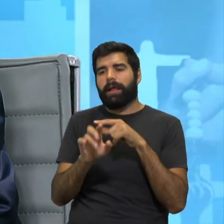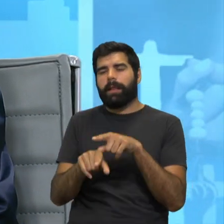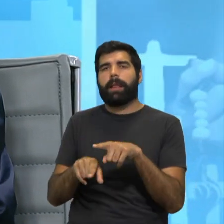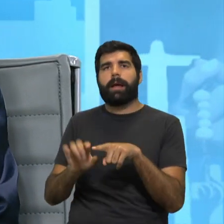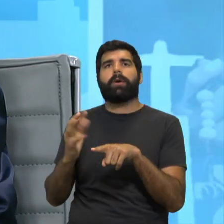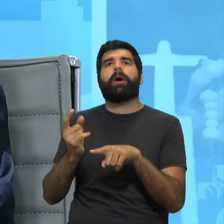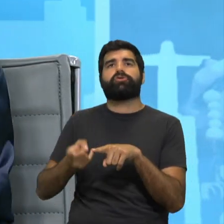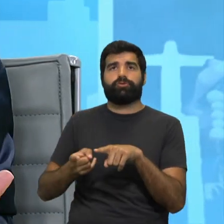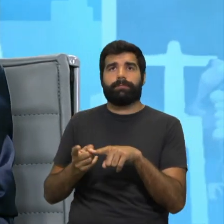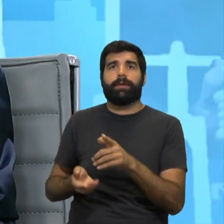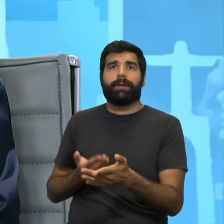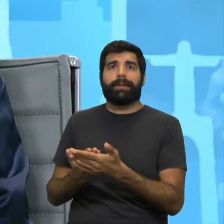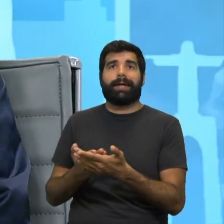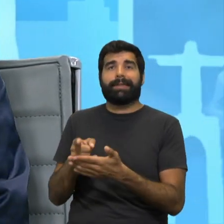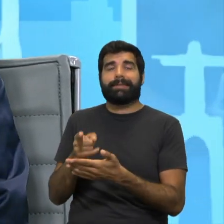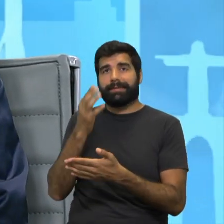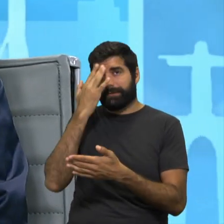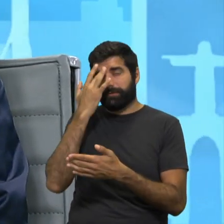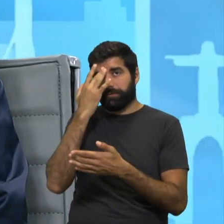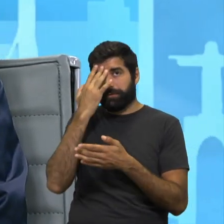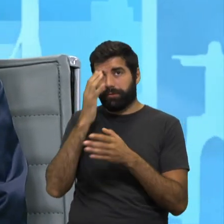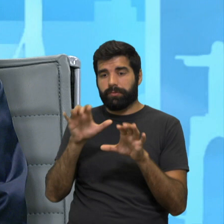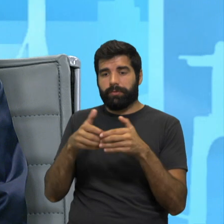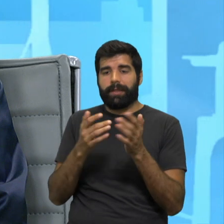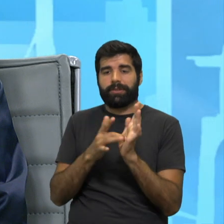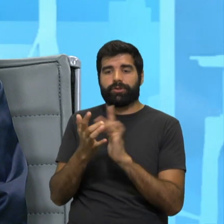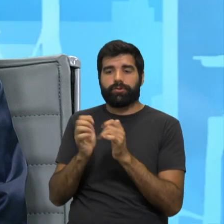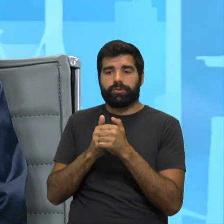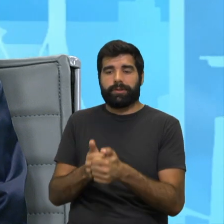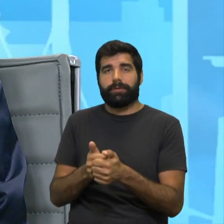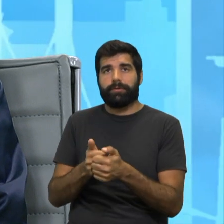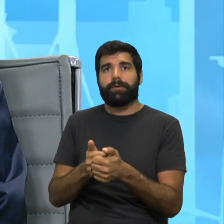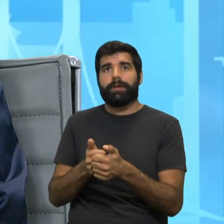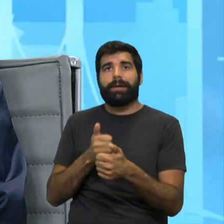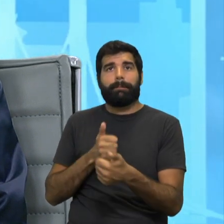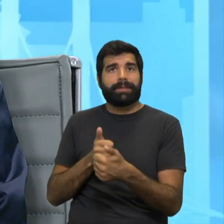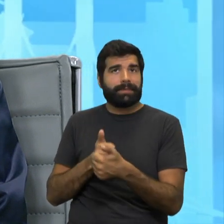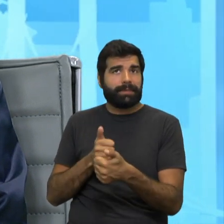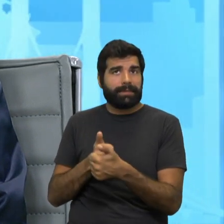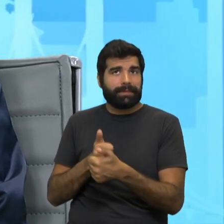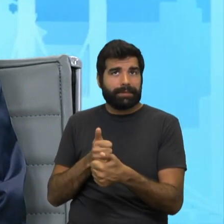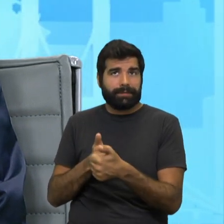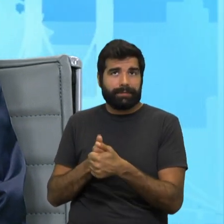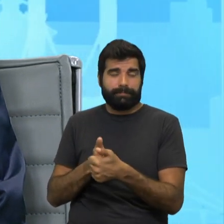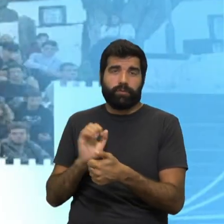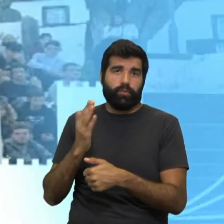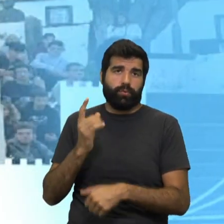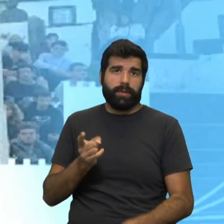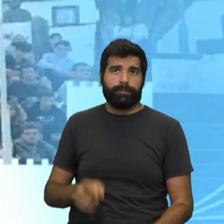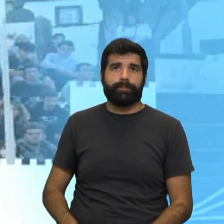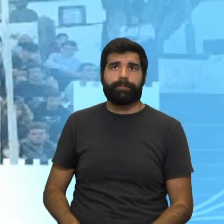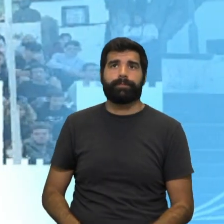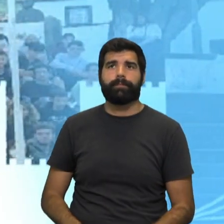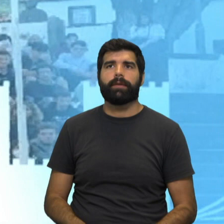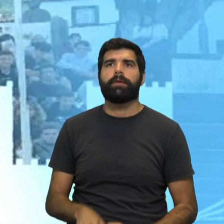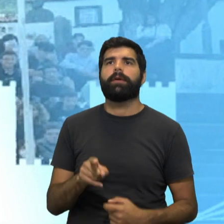que faz com que este número da comunidade cristã seja, de facto, continua a ser, infelizmente, a comunidade comunidade mais perseguida. E que conclusão